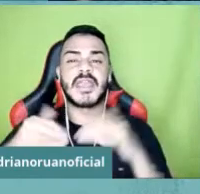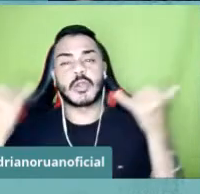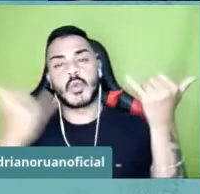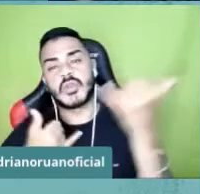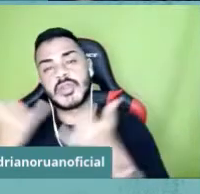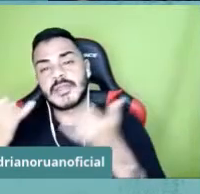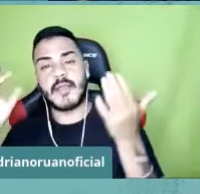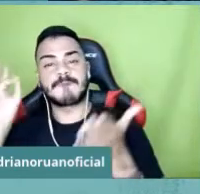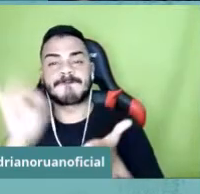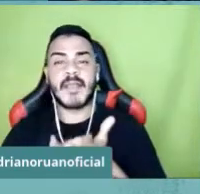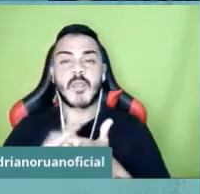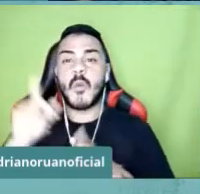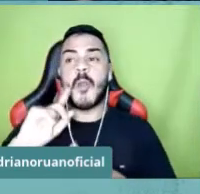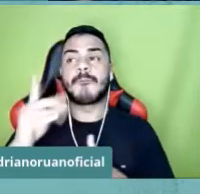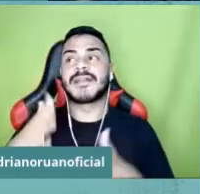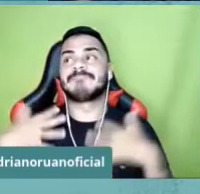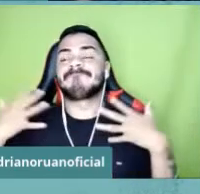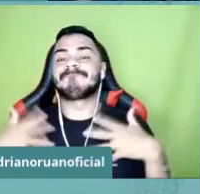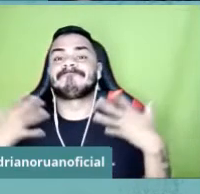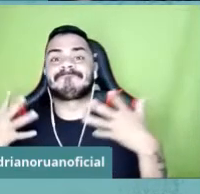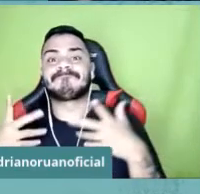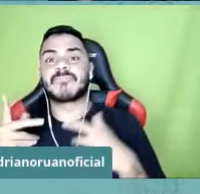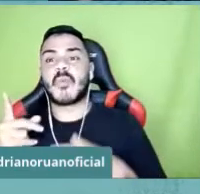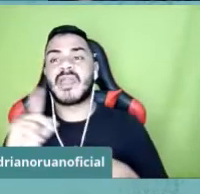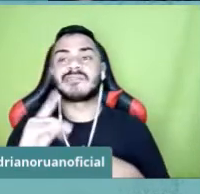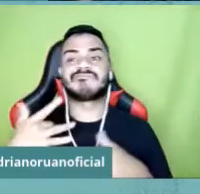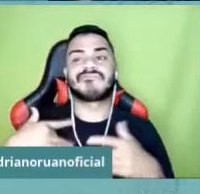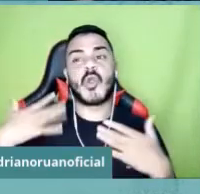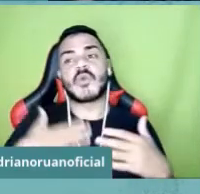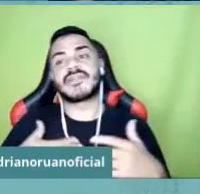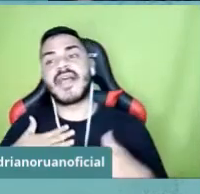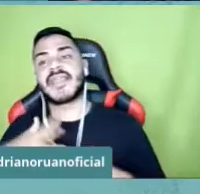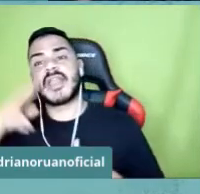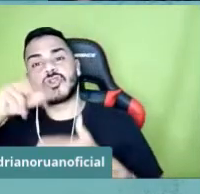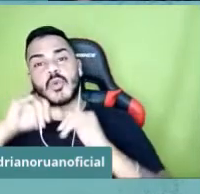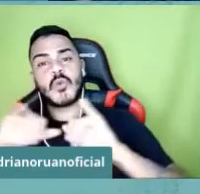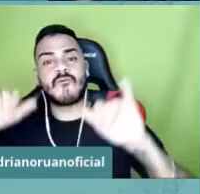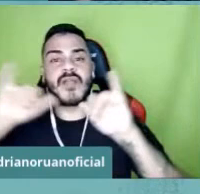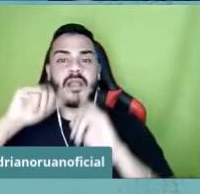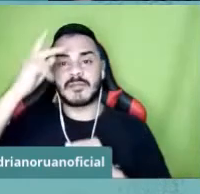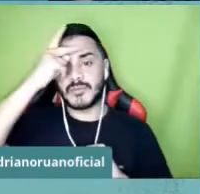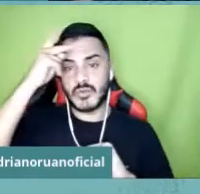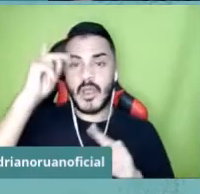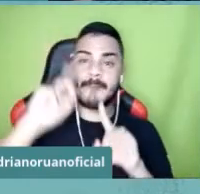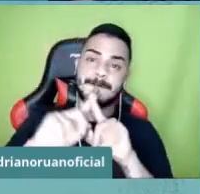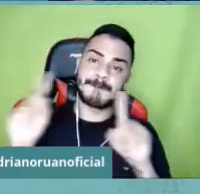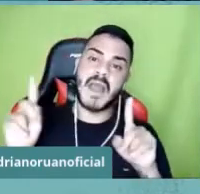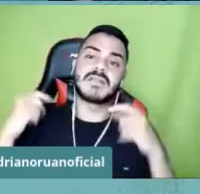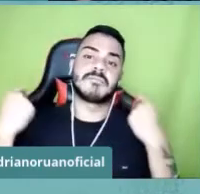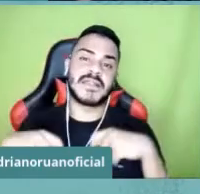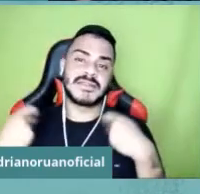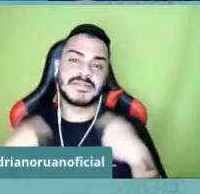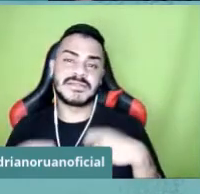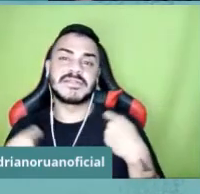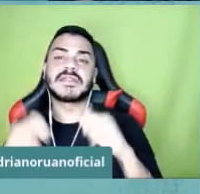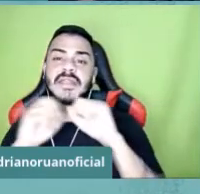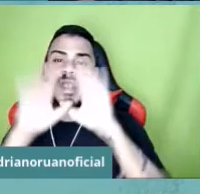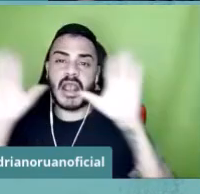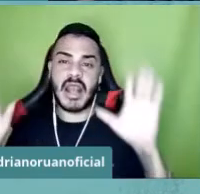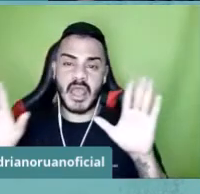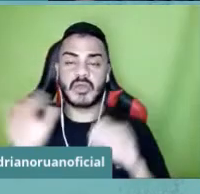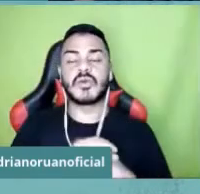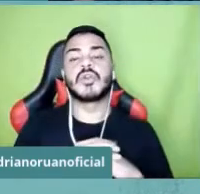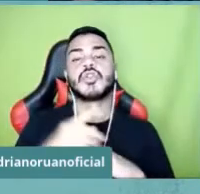a que mais agrada, não é a notícia que a gente gostaria de divulgar para as pessoas, mas a gente precisa ser claro, somos